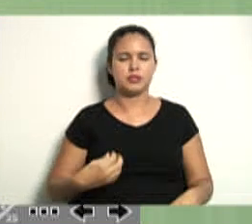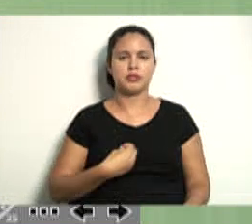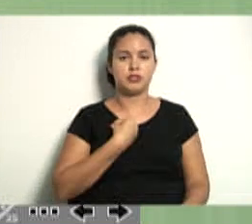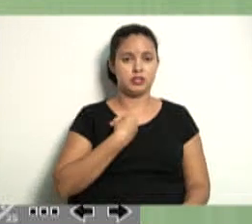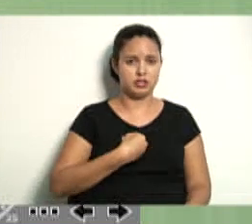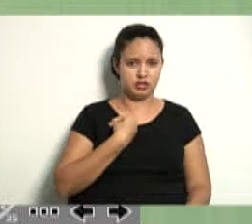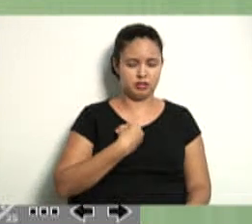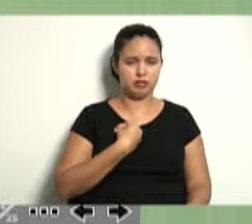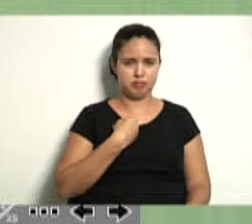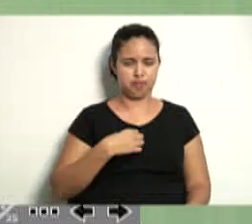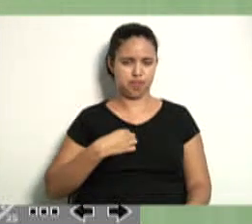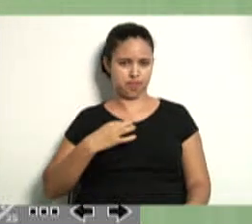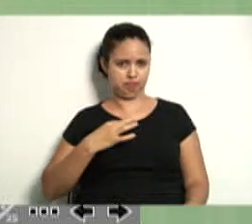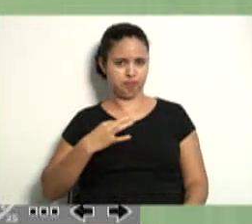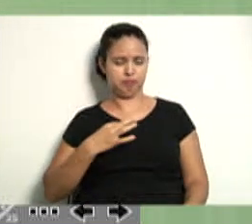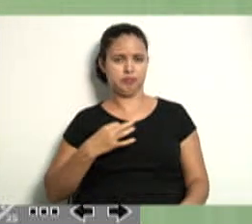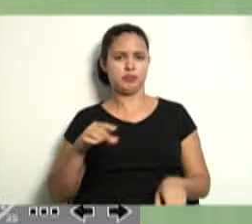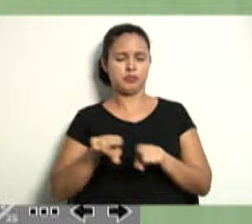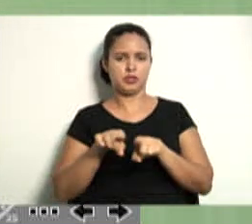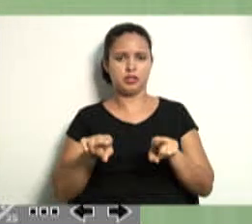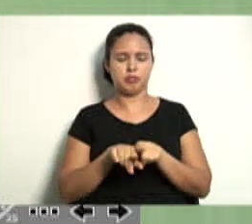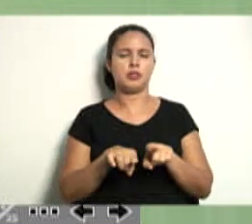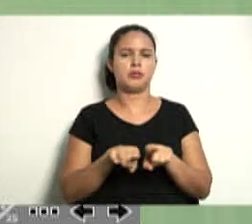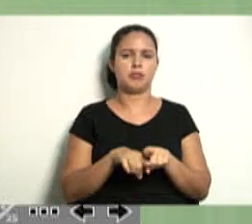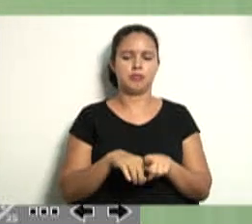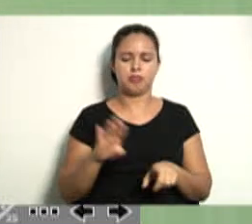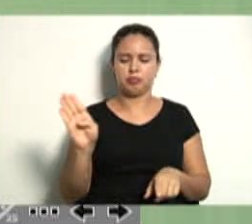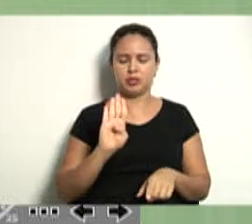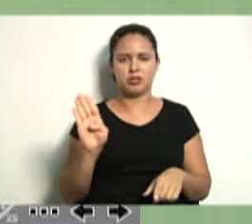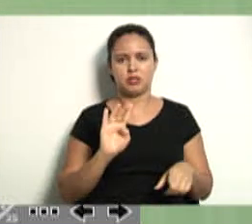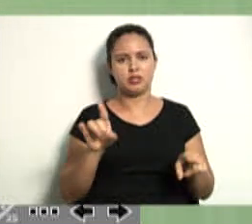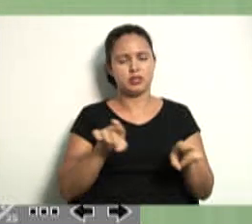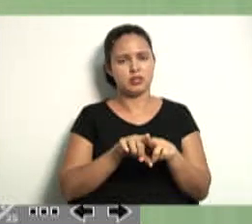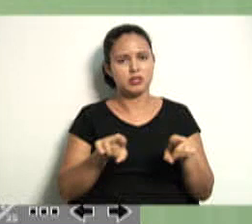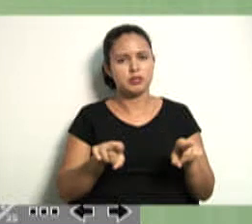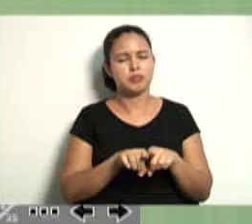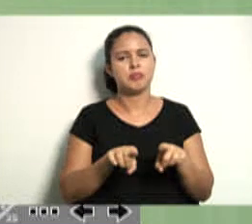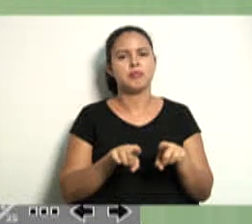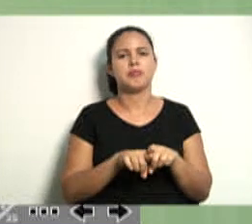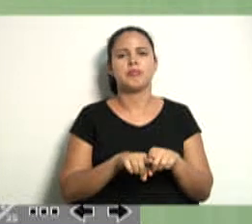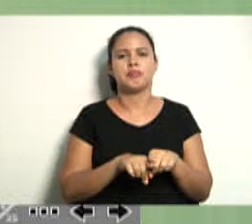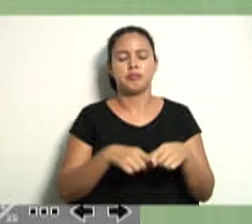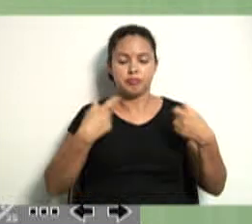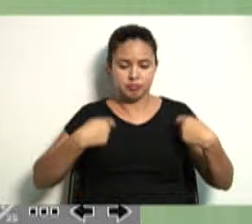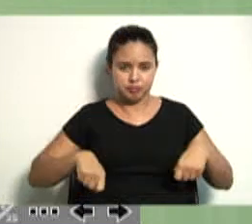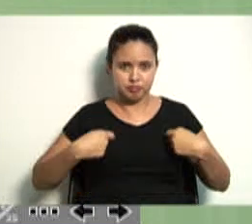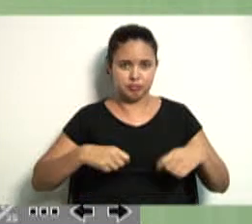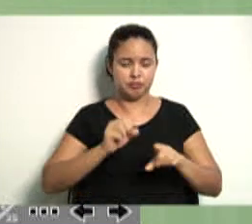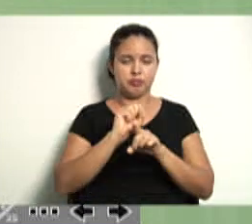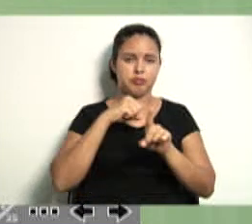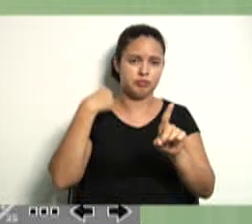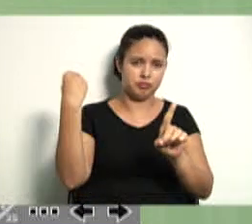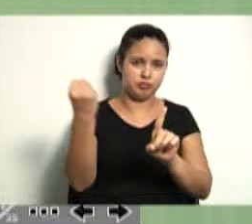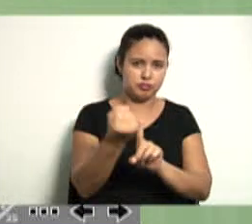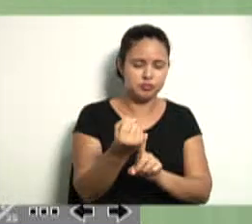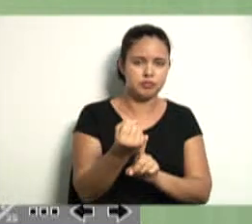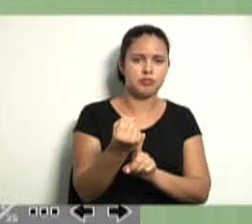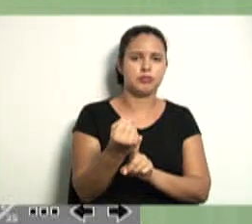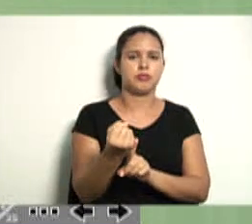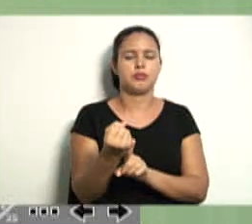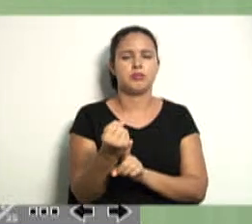física, biológica e também para as nossas necessidades sociais. Nós